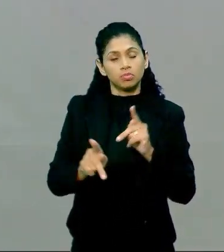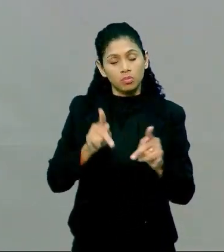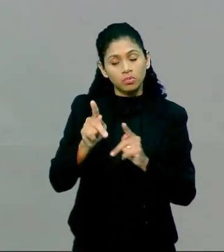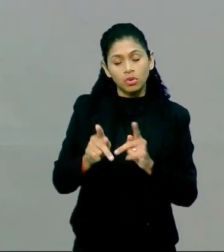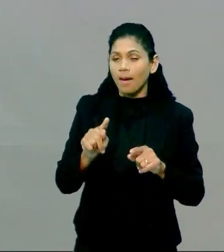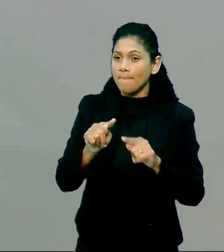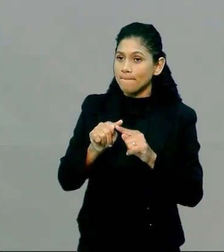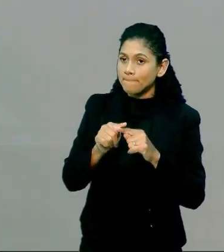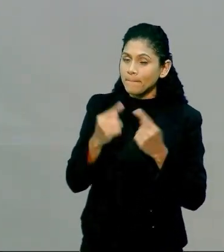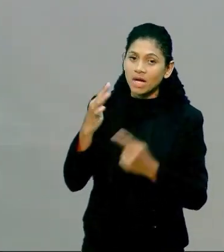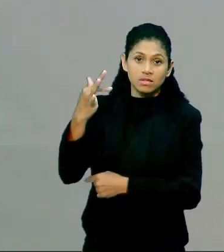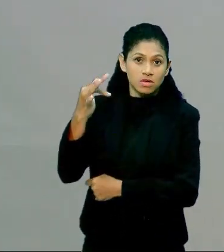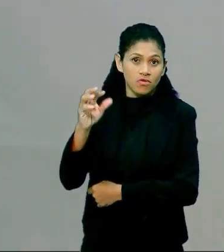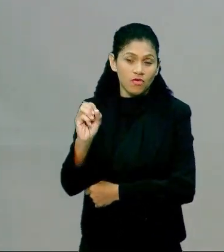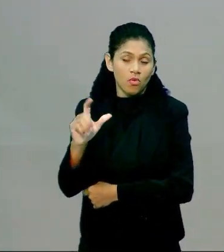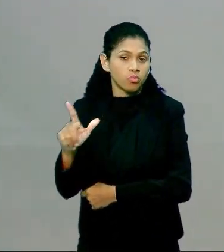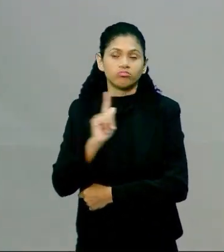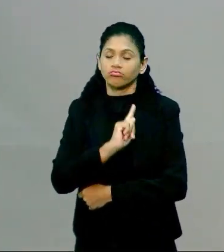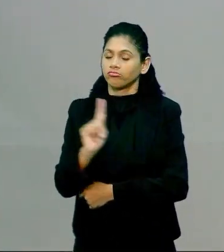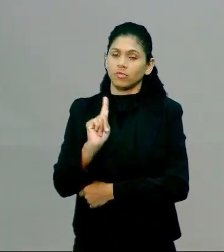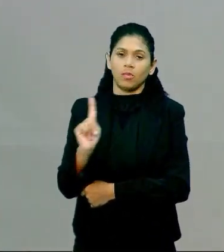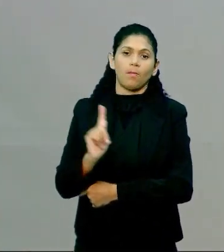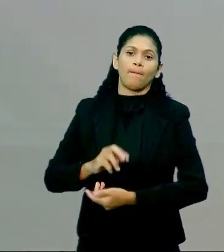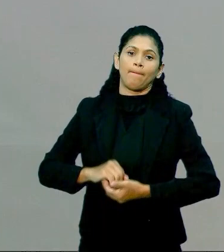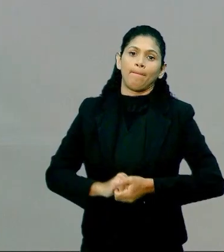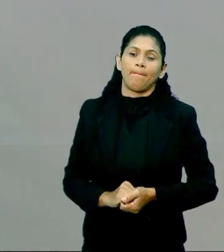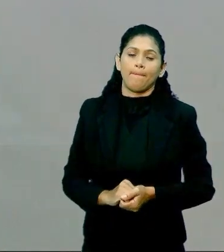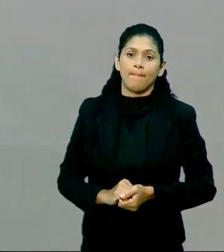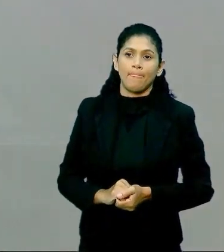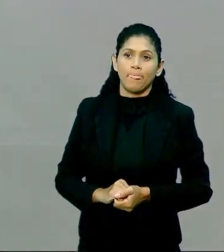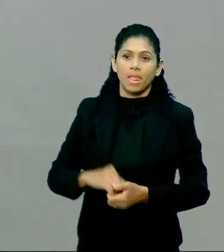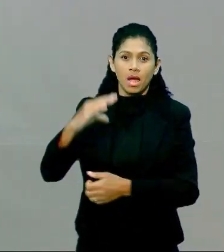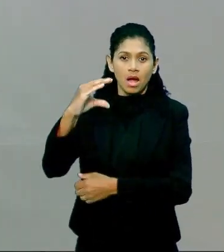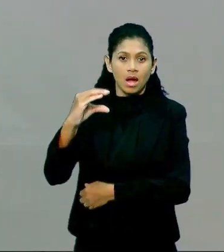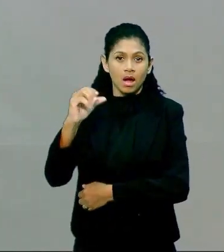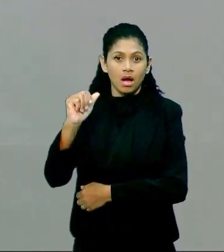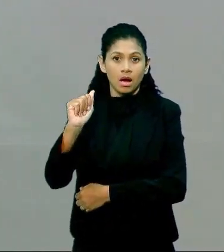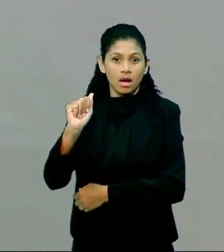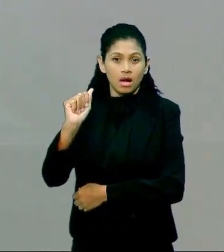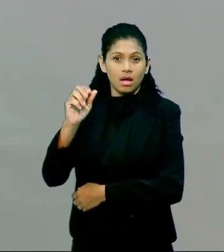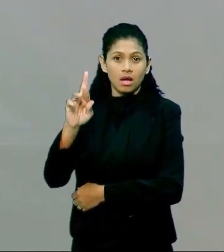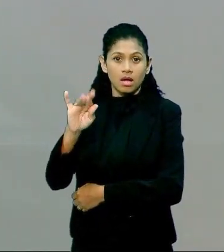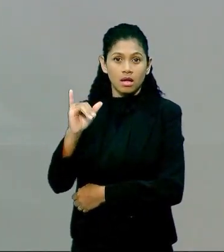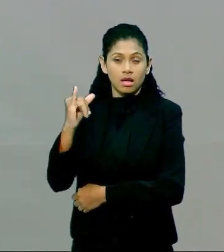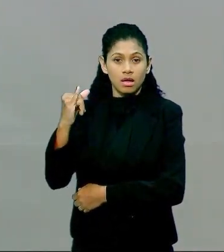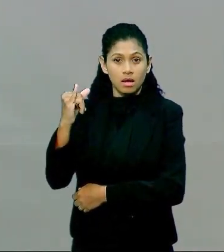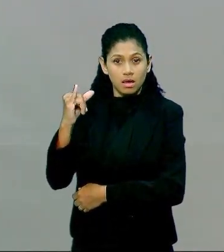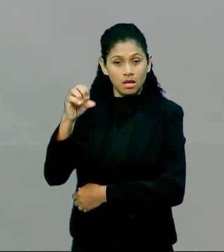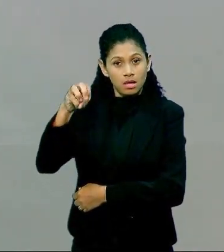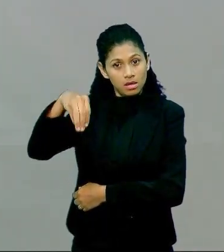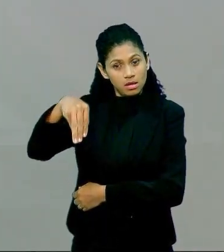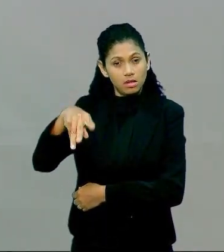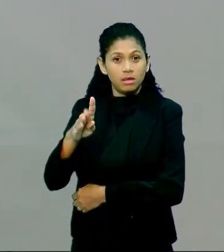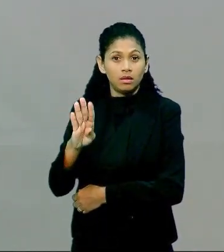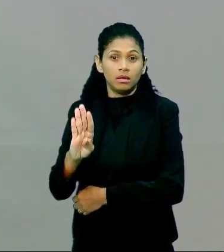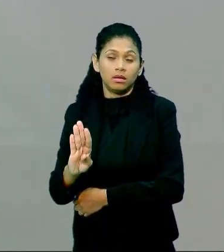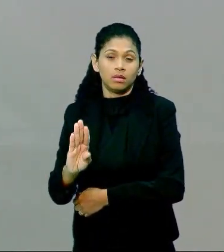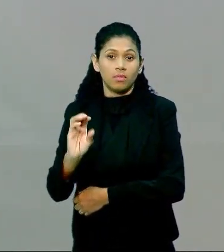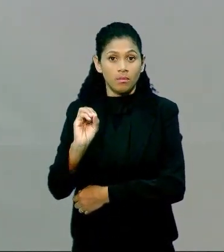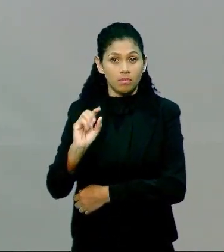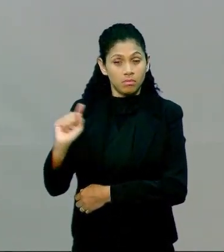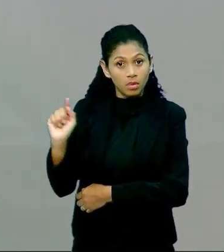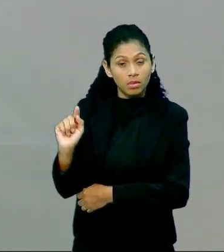folclórica. Já, por exemplo, o carimbó, ele tem essa vertente, ele é popular, mas ele tem um